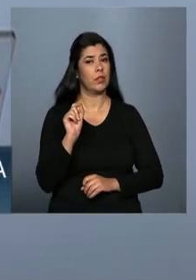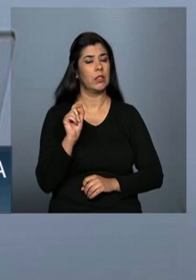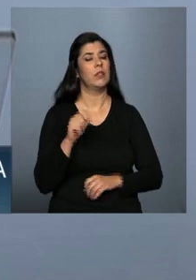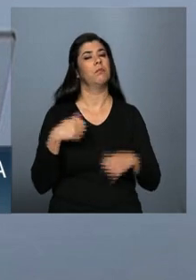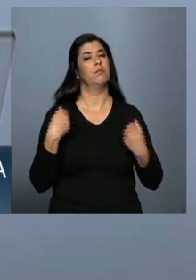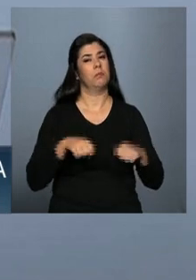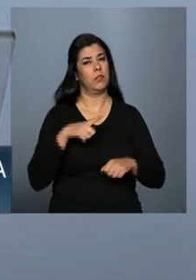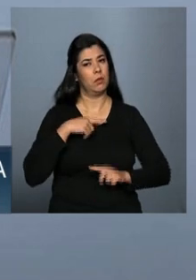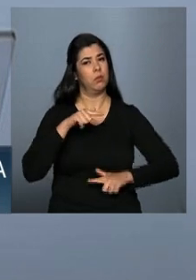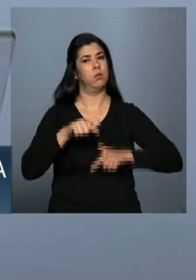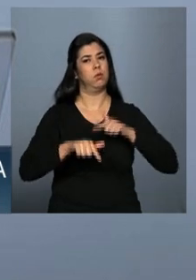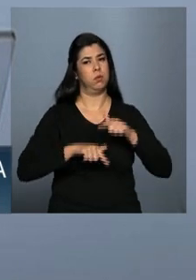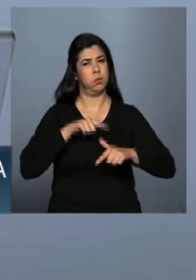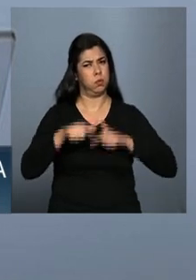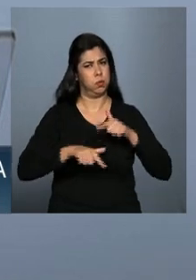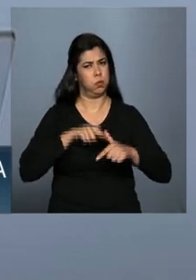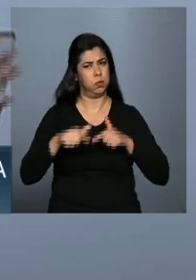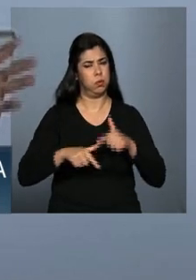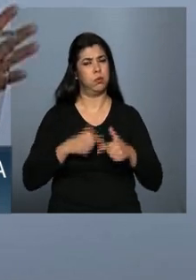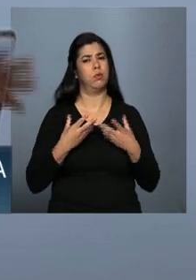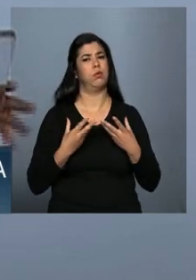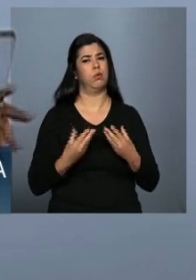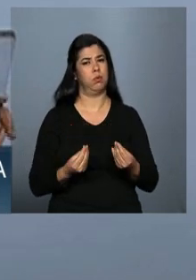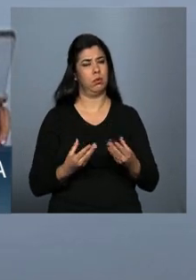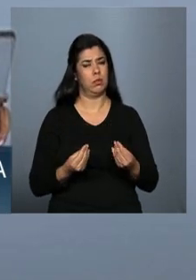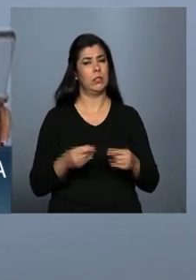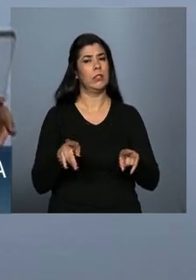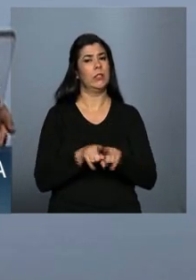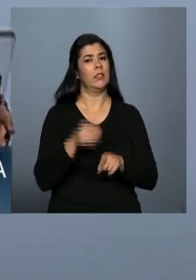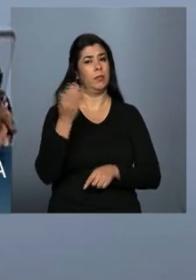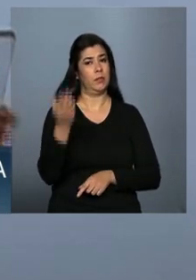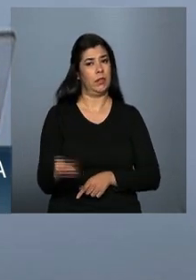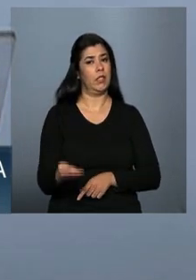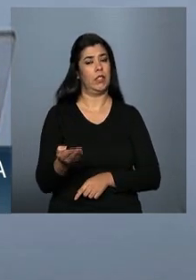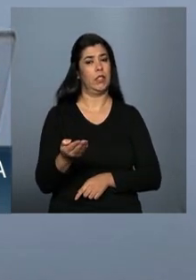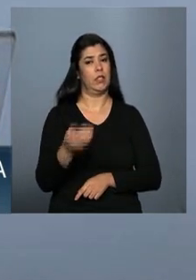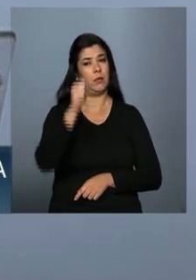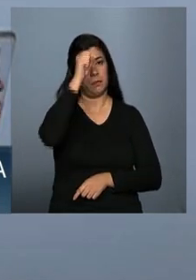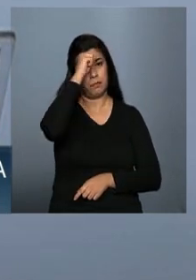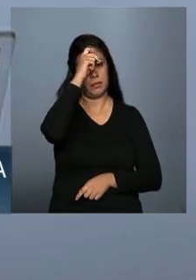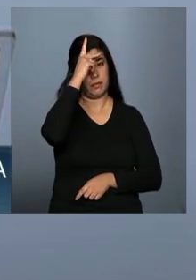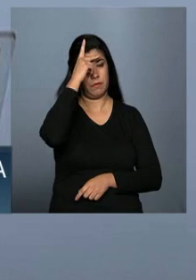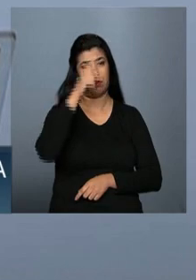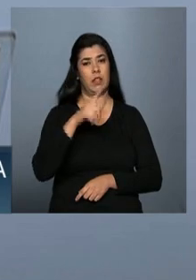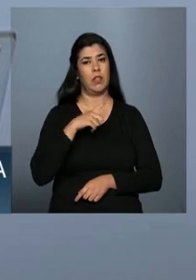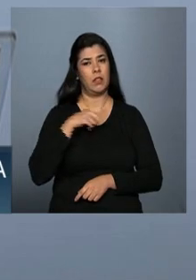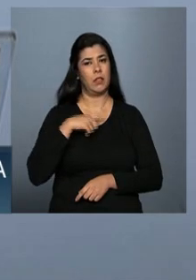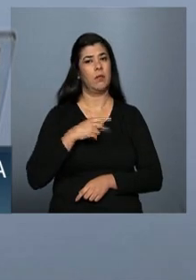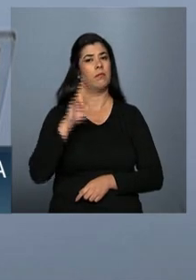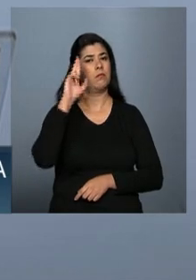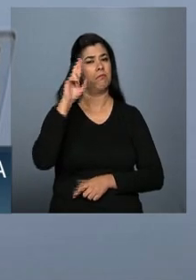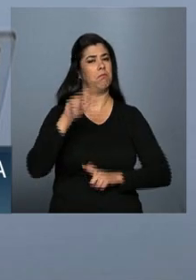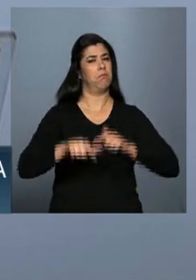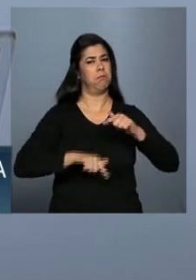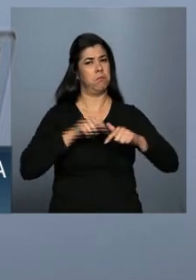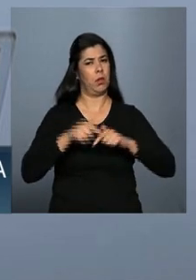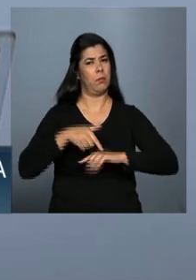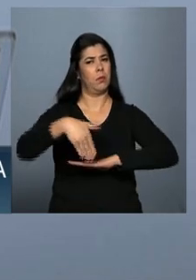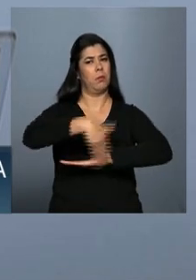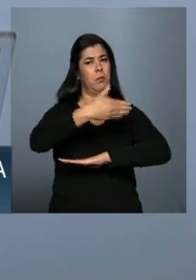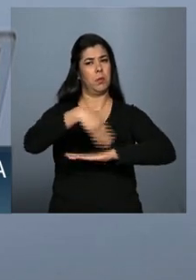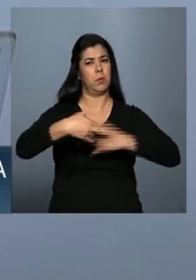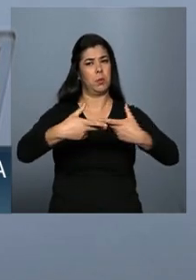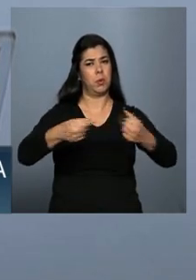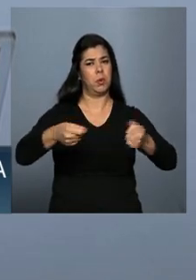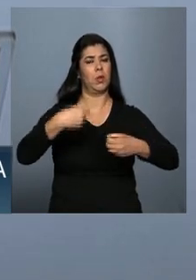trabalho, trabalho e trabalho. E o Eduardo Paes é isso, um grande trabalhador pela cidade do Rio